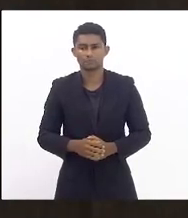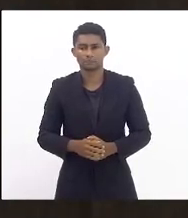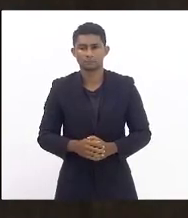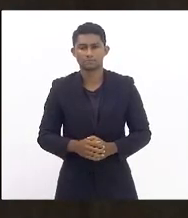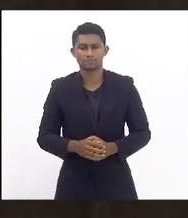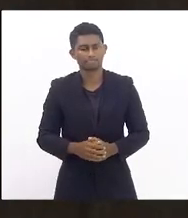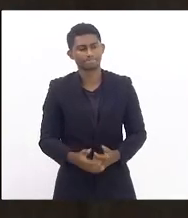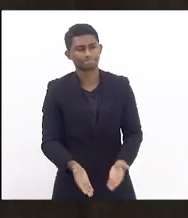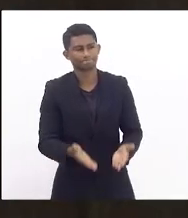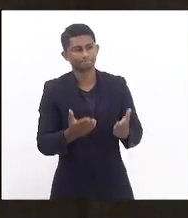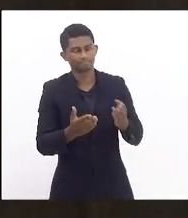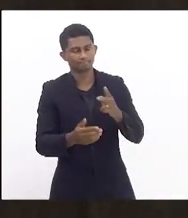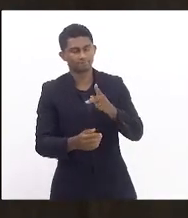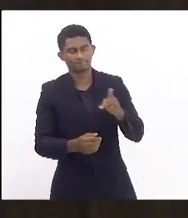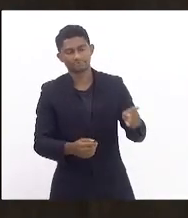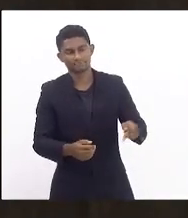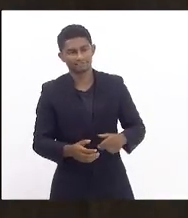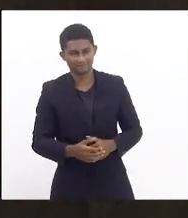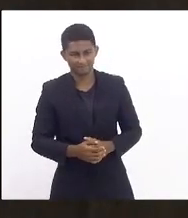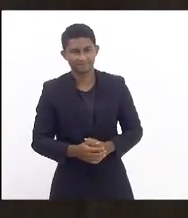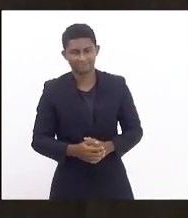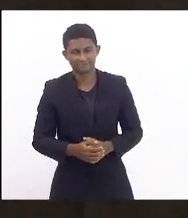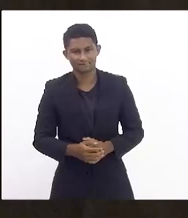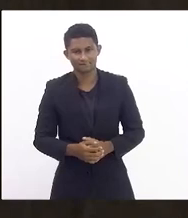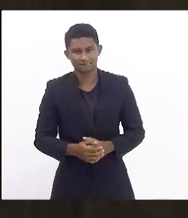Senhor presidente,